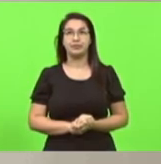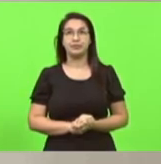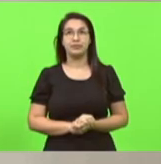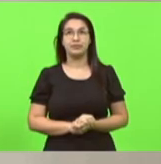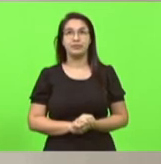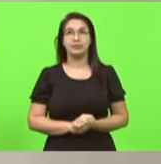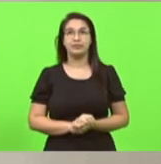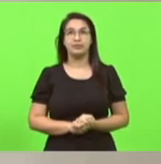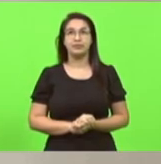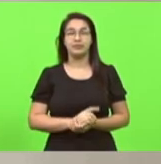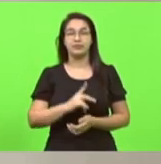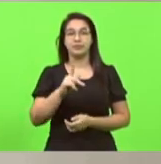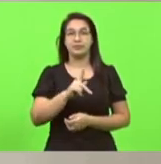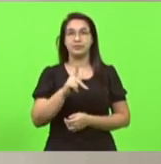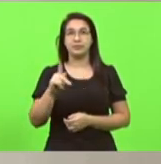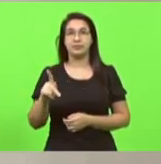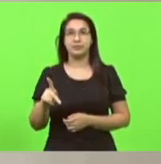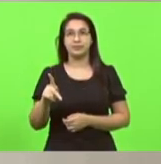Bloco PP,